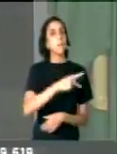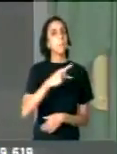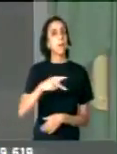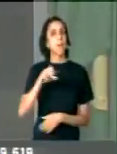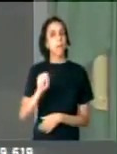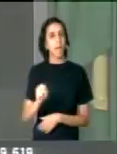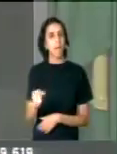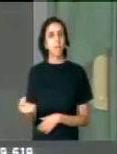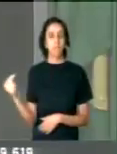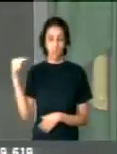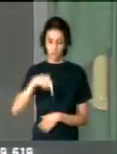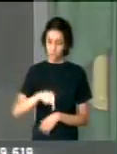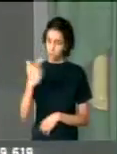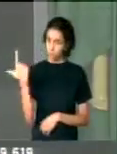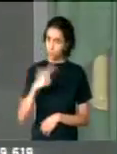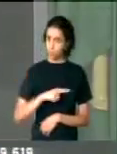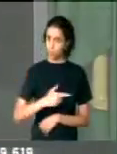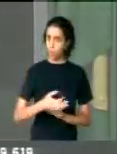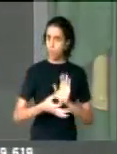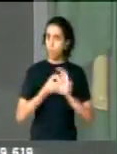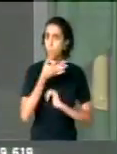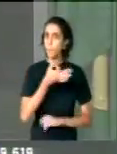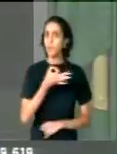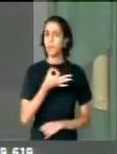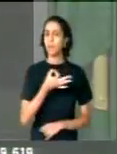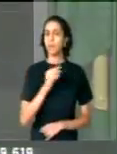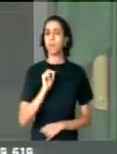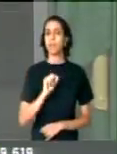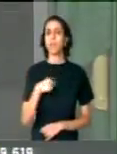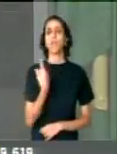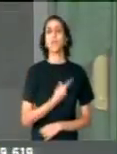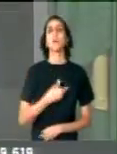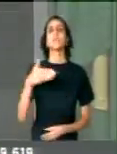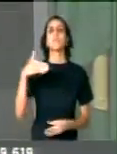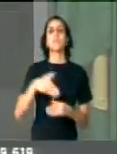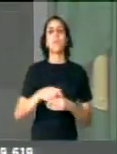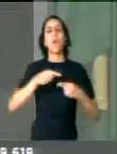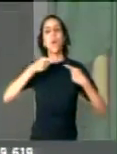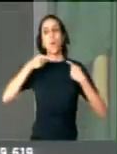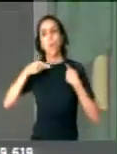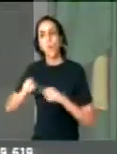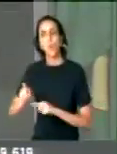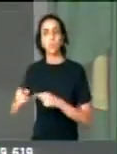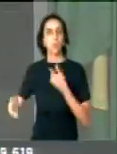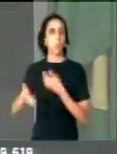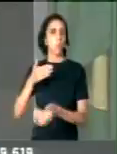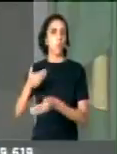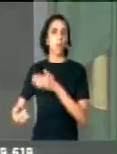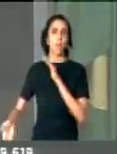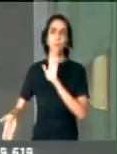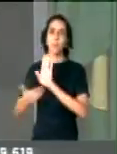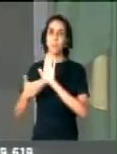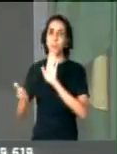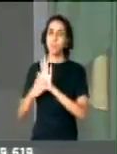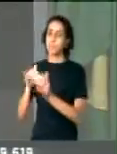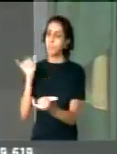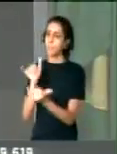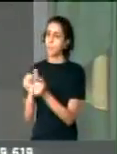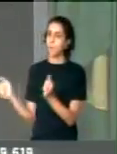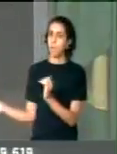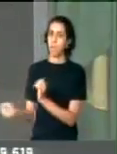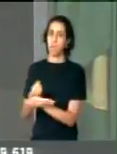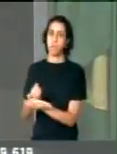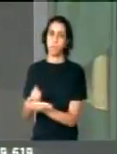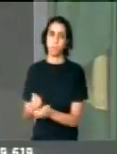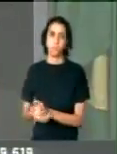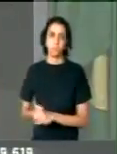aqui reafirmar sua posição. Vamos votar contra qualquer proposta de anistia ao Caixa